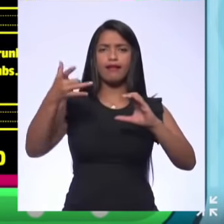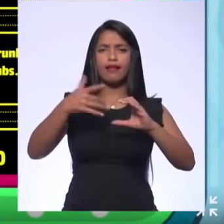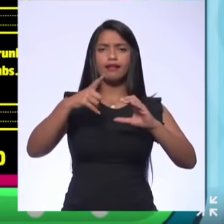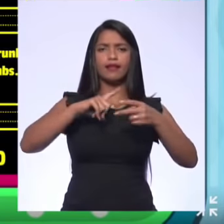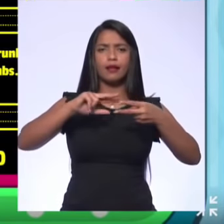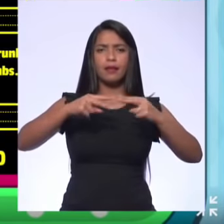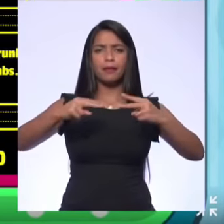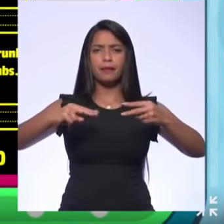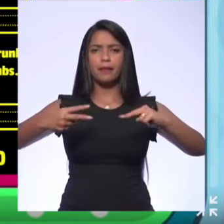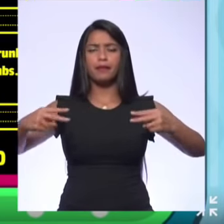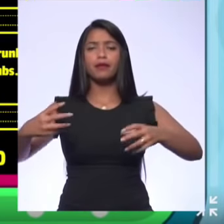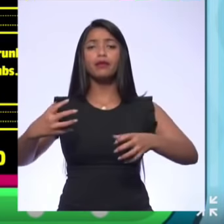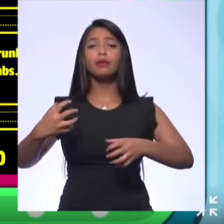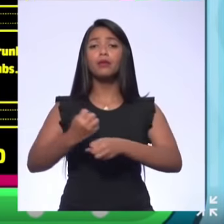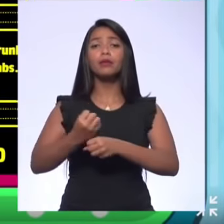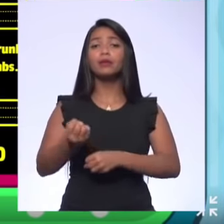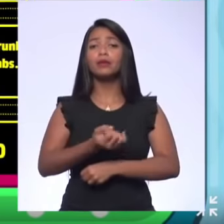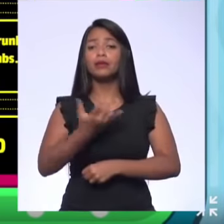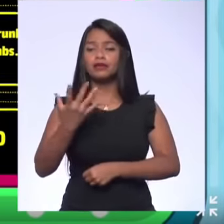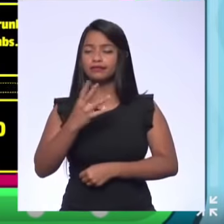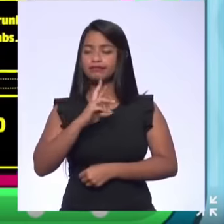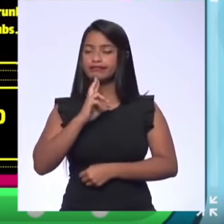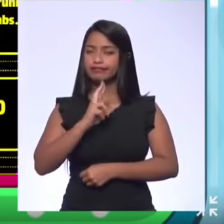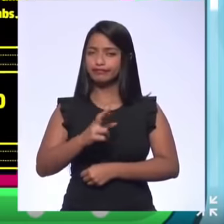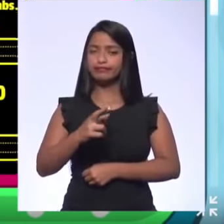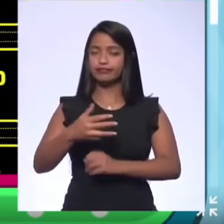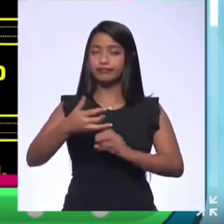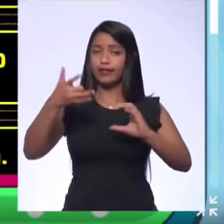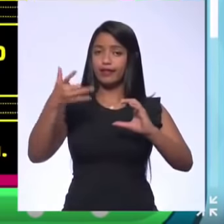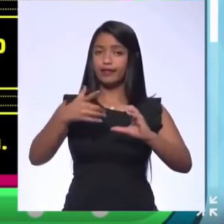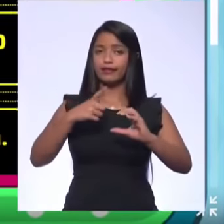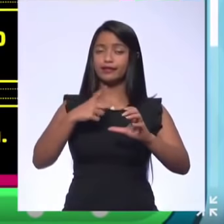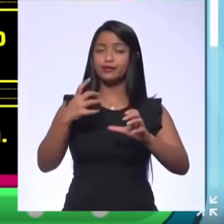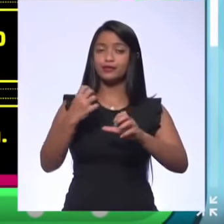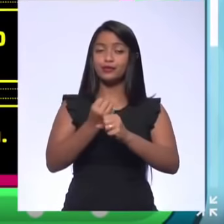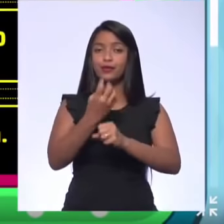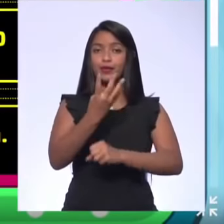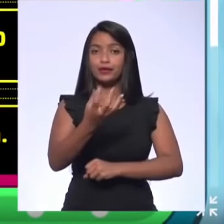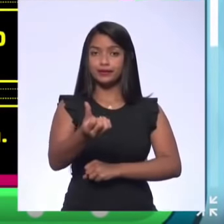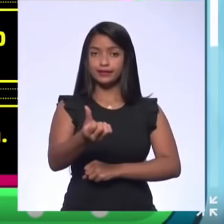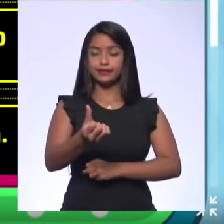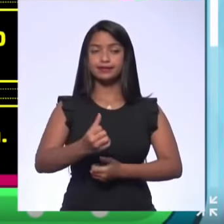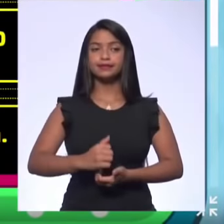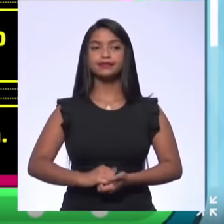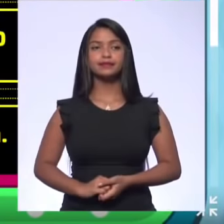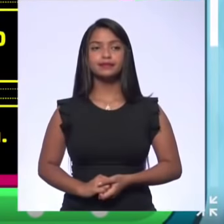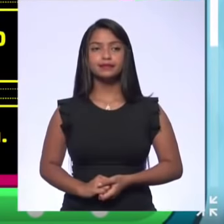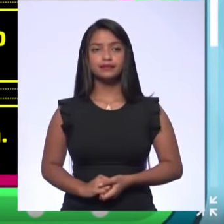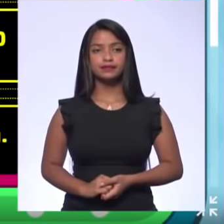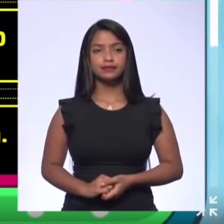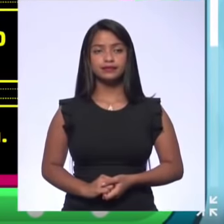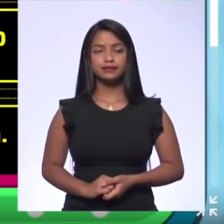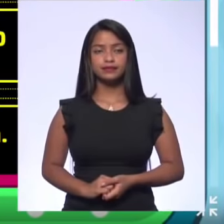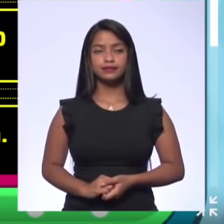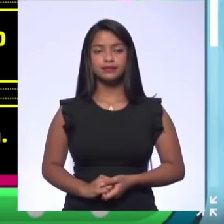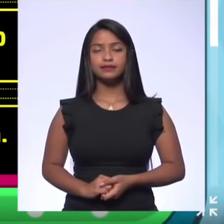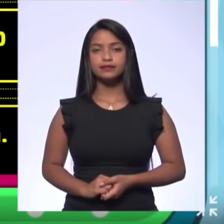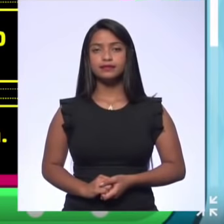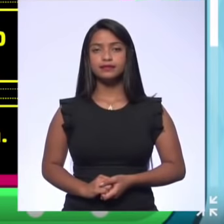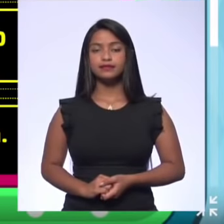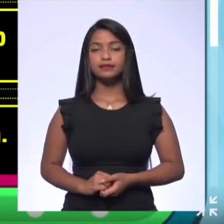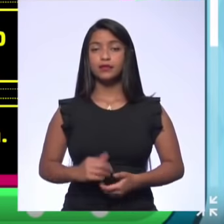cell, there are 46 chromosomes. Na célula humana há 46 cromossomos. How many parts can the human body be